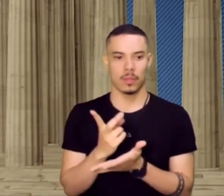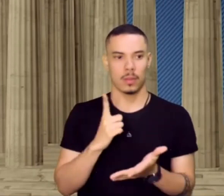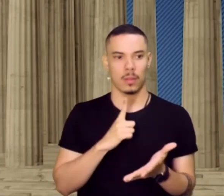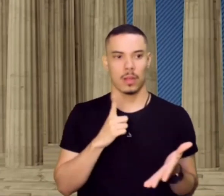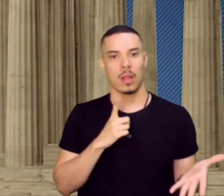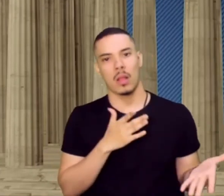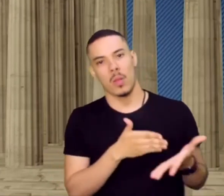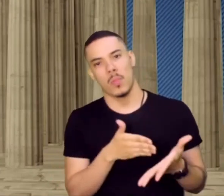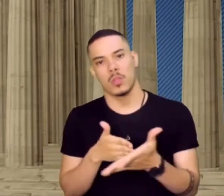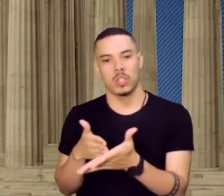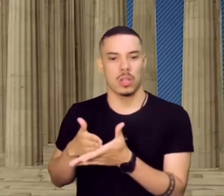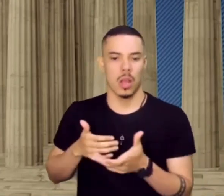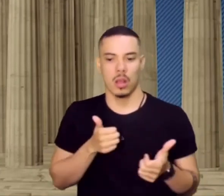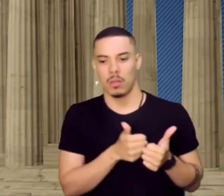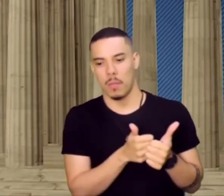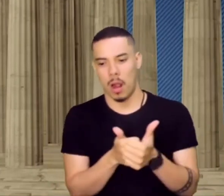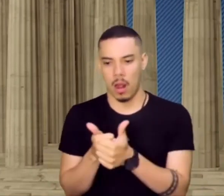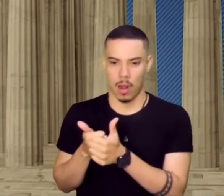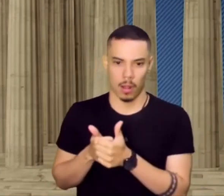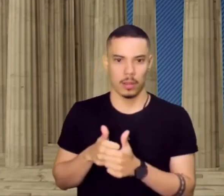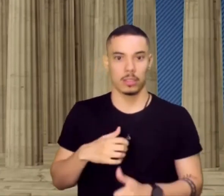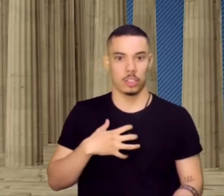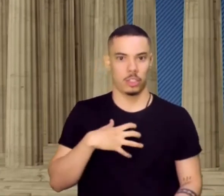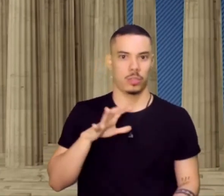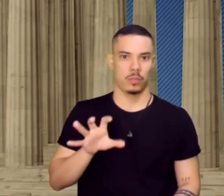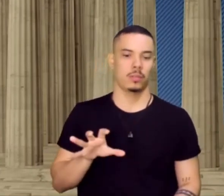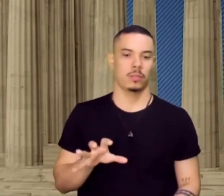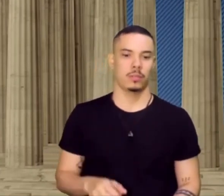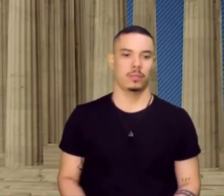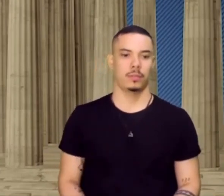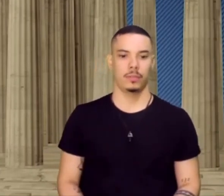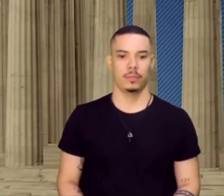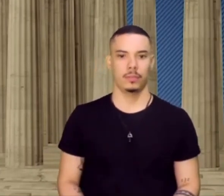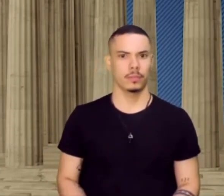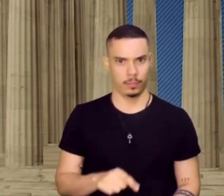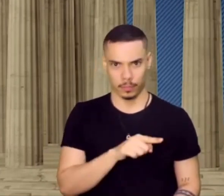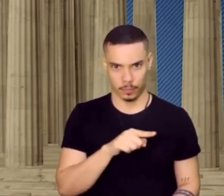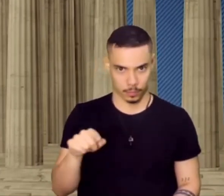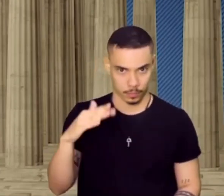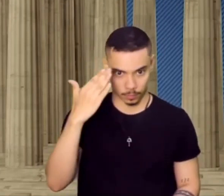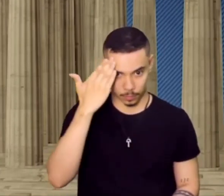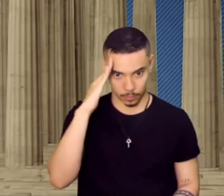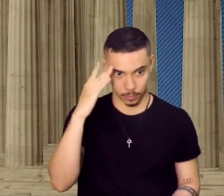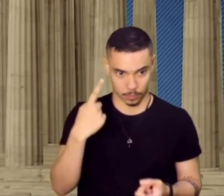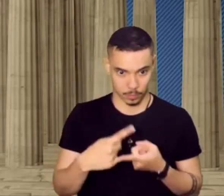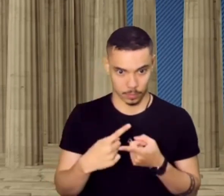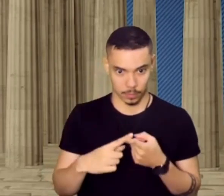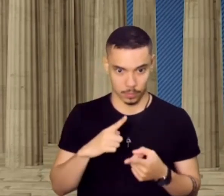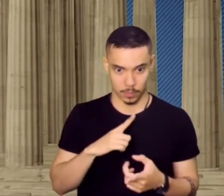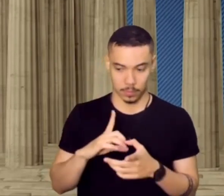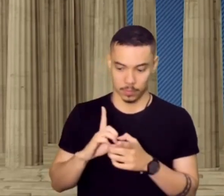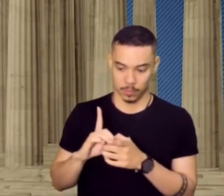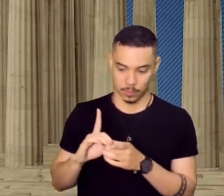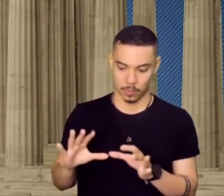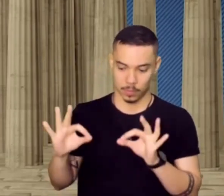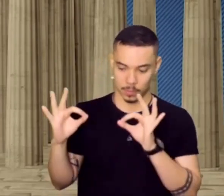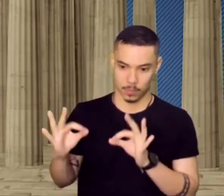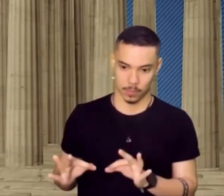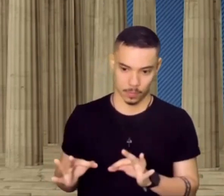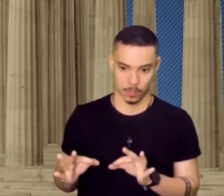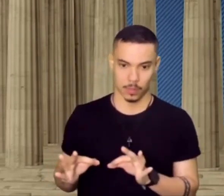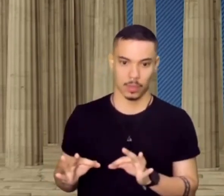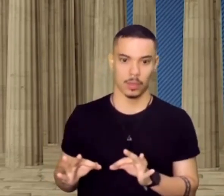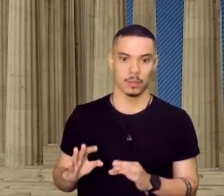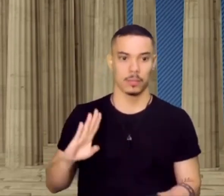obstáculo, um abalamento, né, nesse sentido, ok? Vocês entenderam porque existe a democracia ideal?